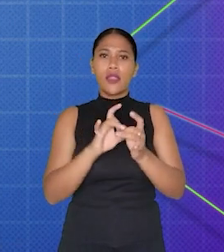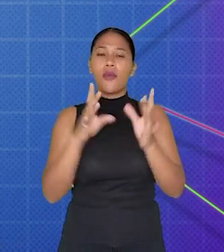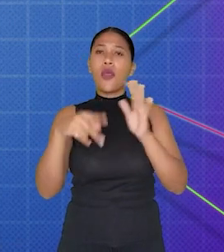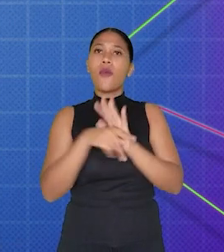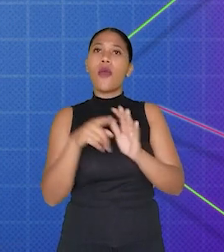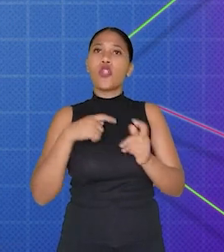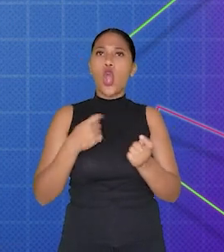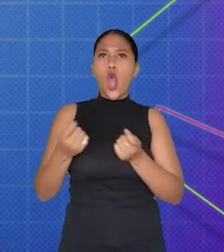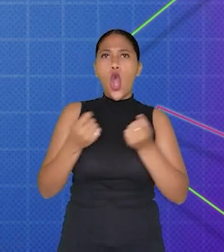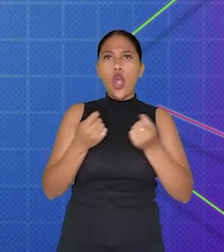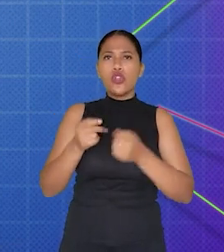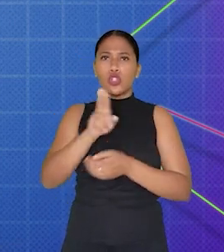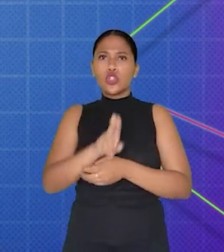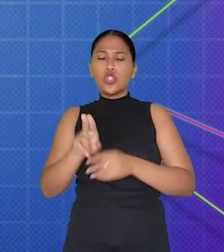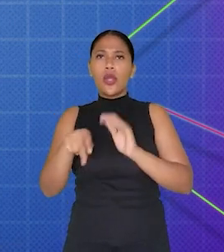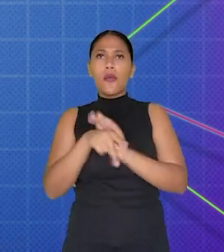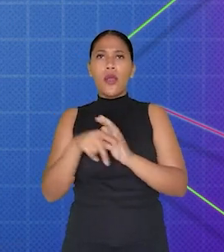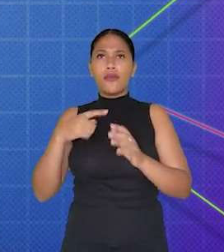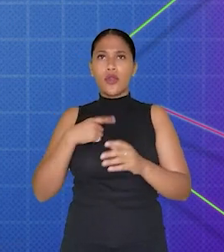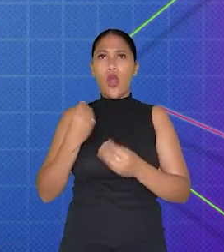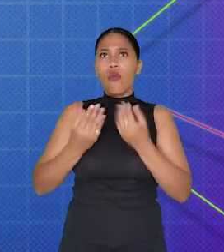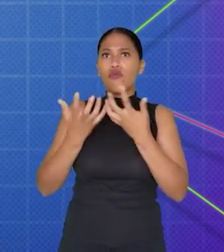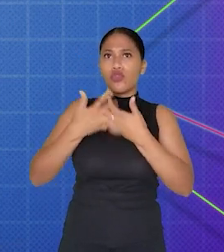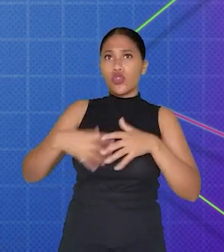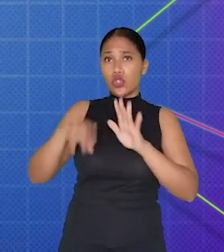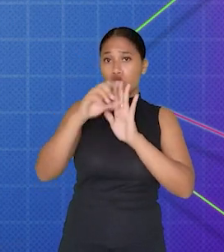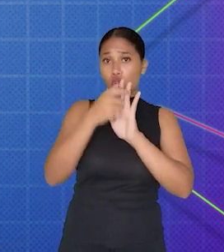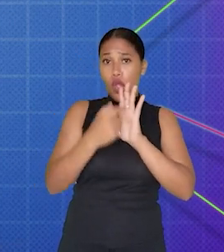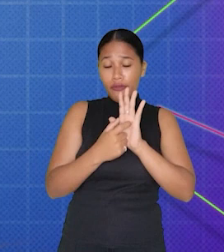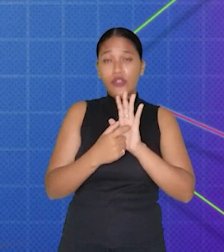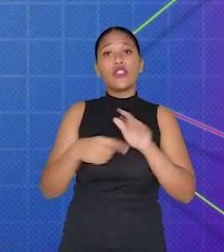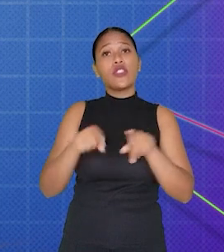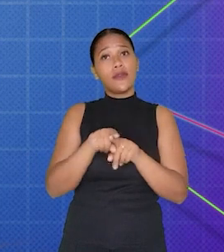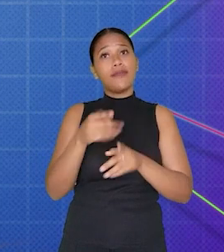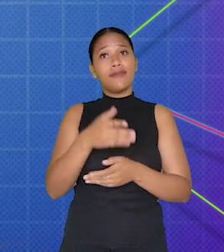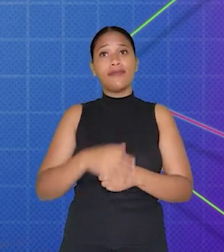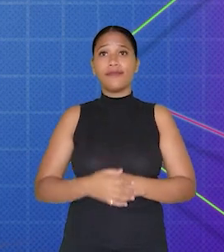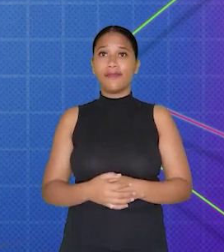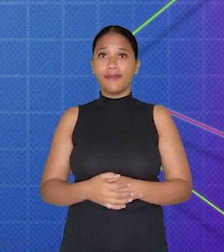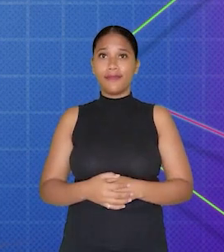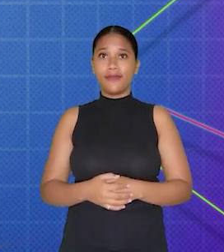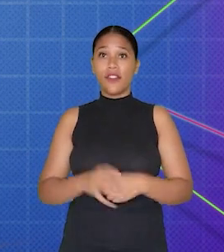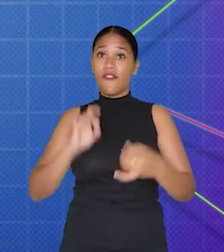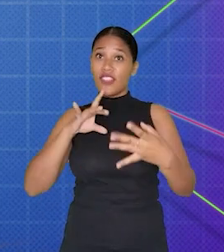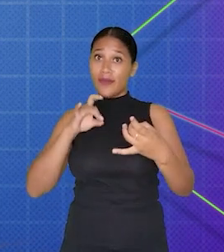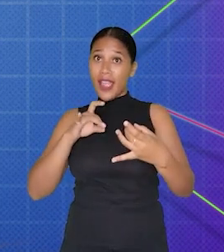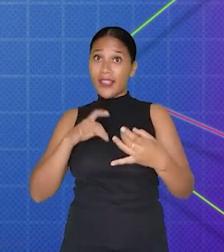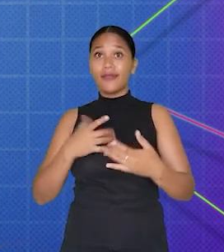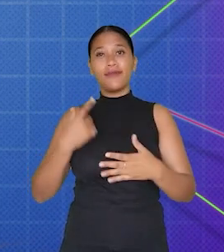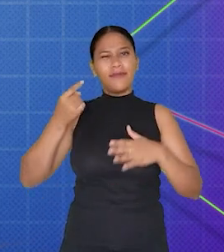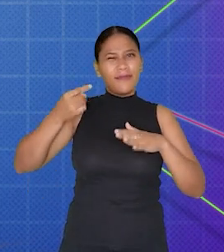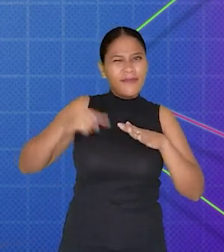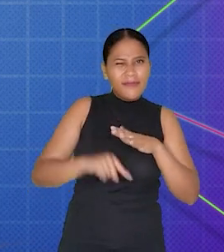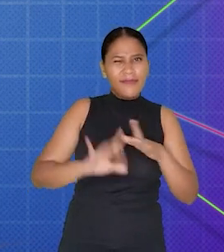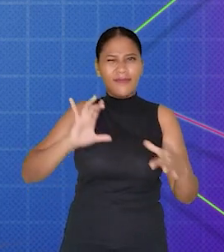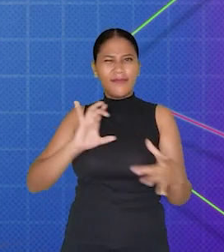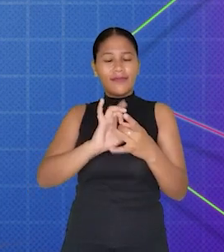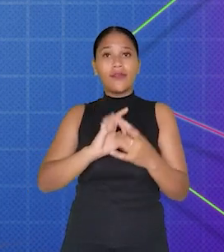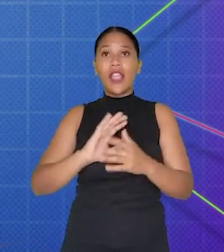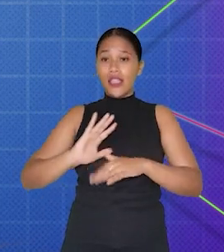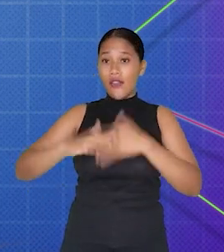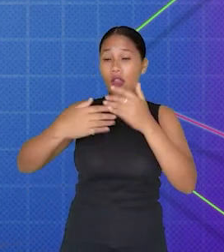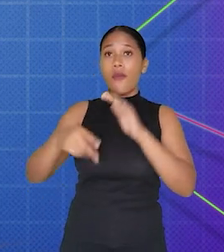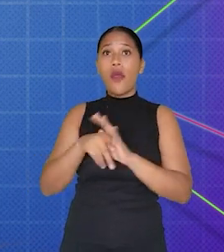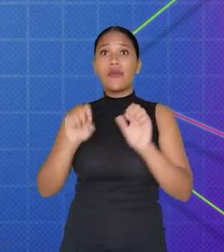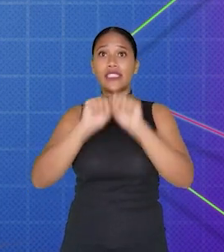valiosa que permite que os desenvolvedores controlem e otimizem o funcionamento interno do software de uma forma visual e organizada. Feedbacks